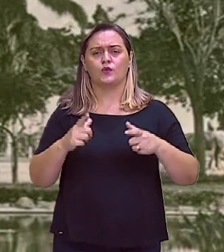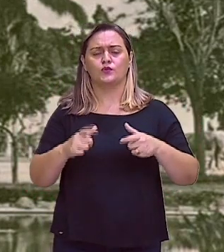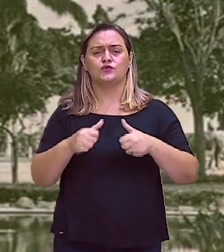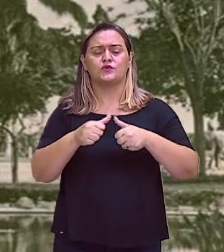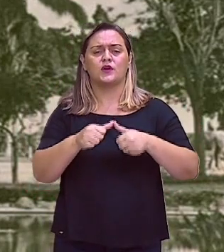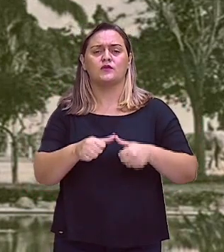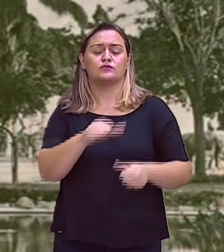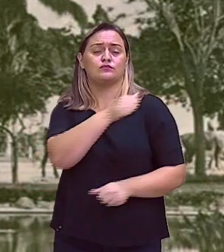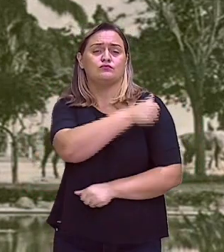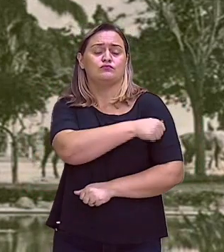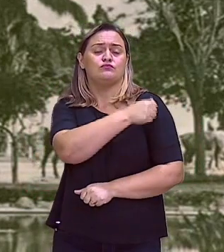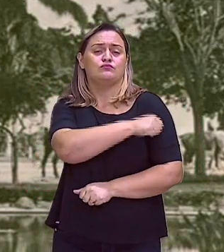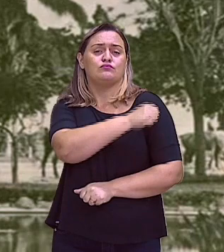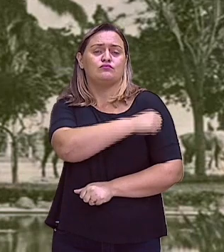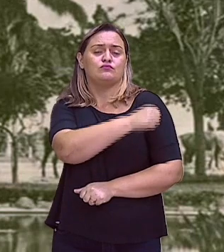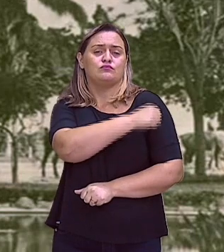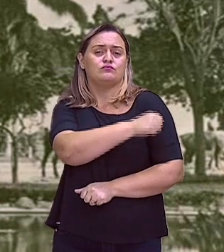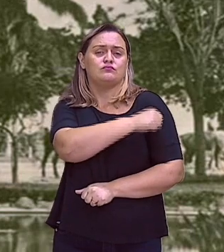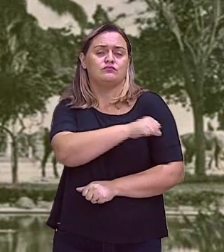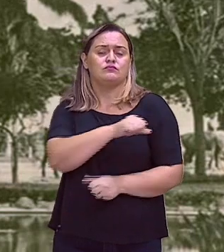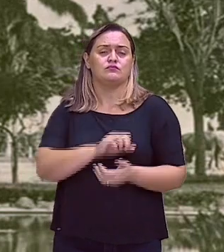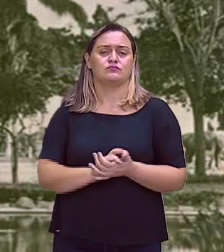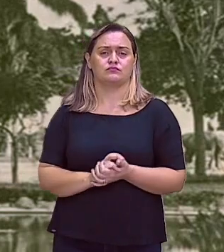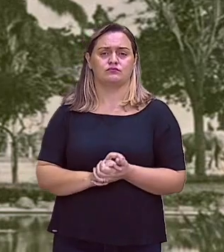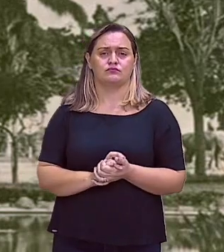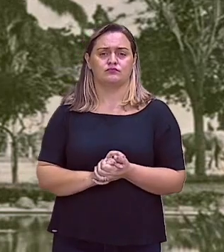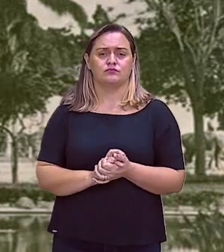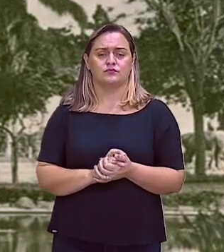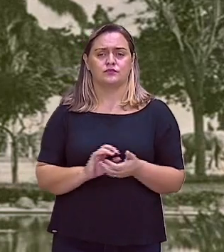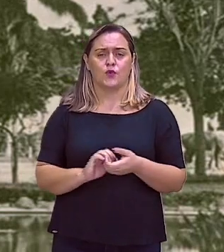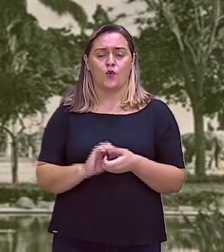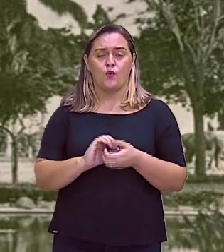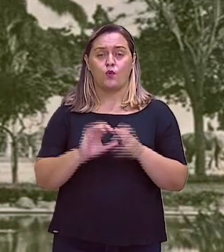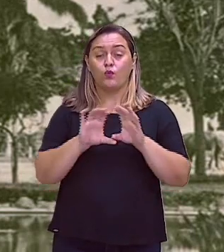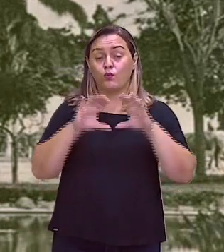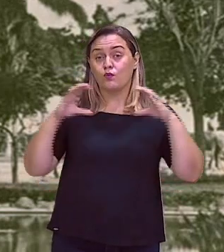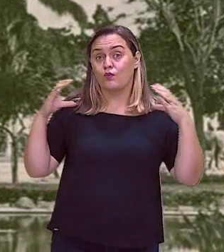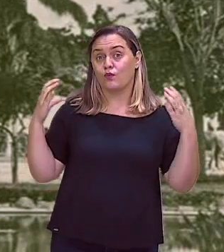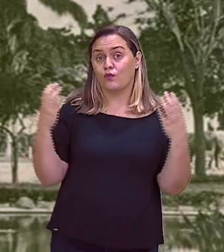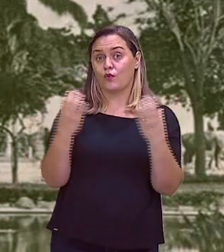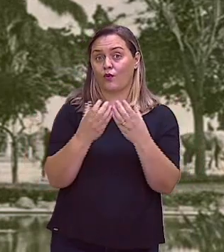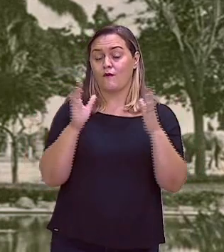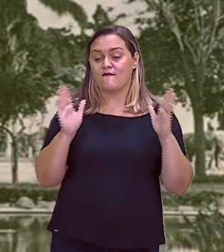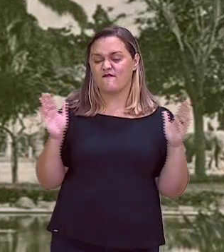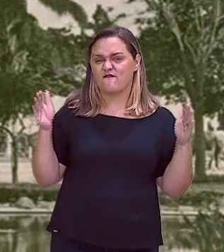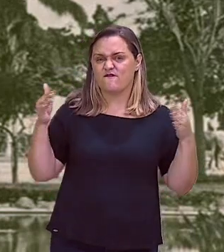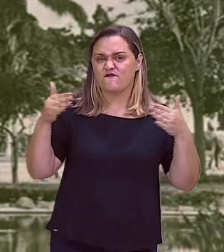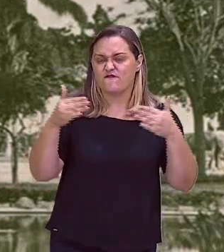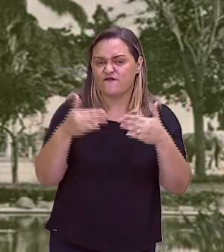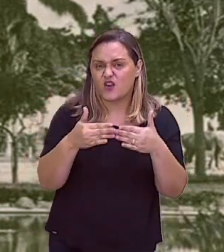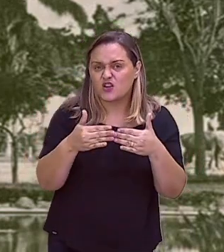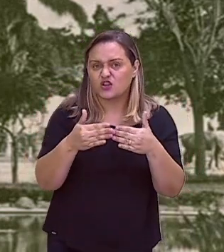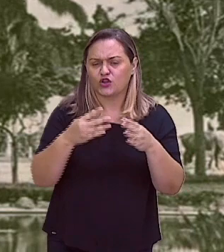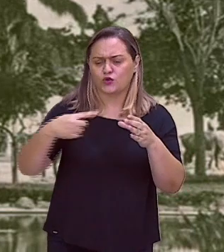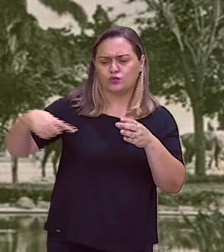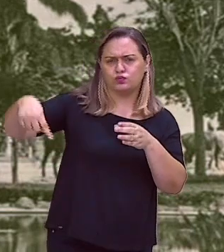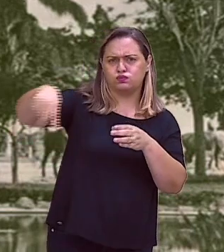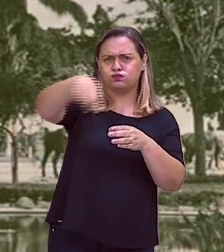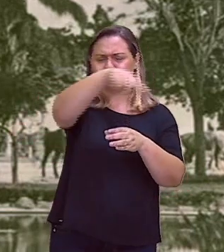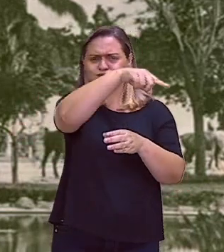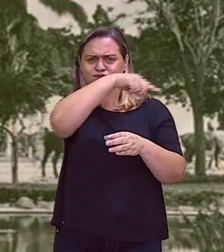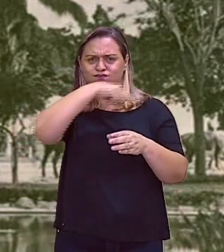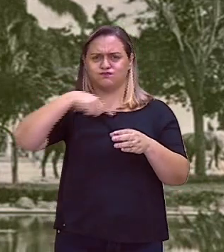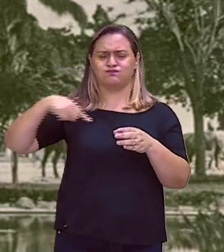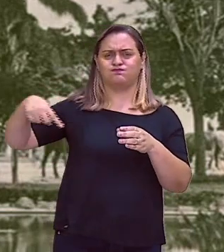cidade do Rio de Janeiro e ele foi fácil é ele foi fechado cercado e fechado